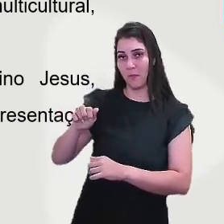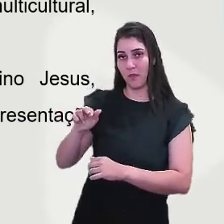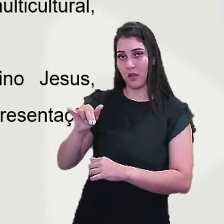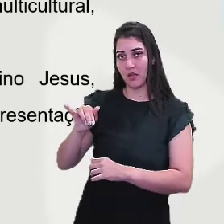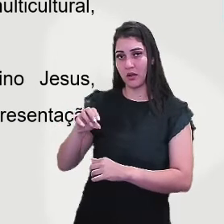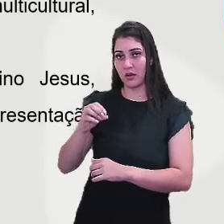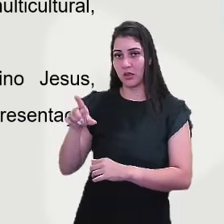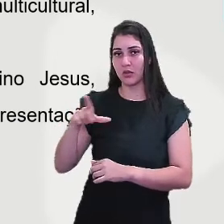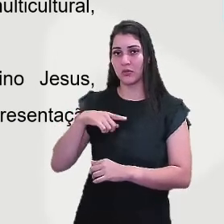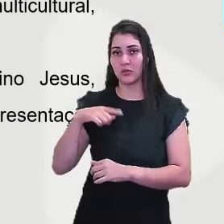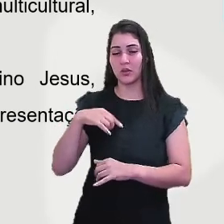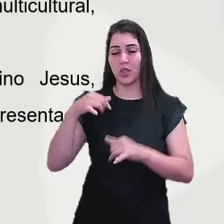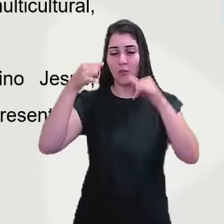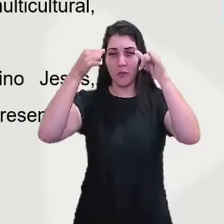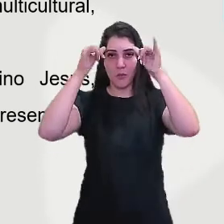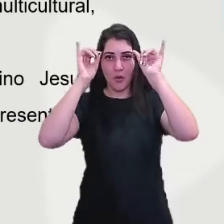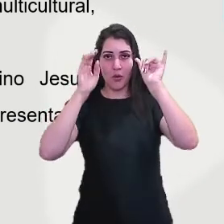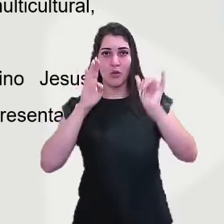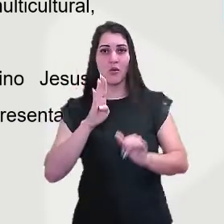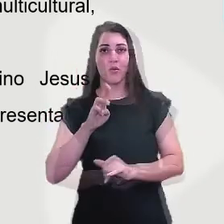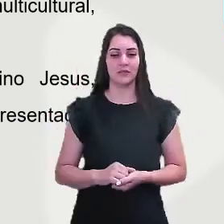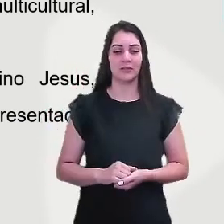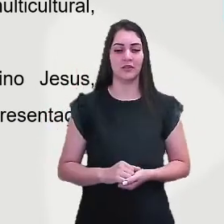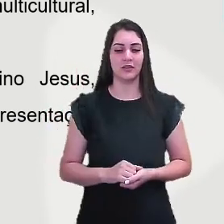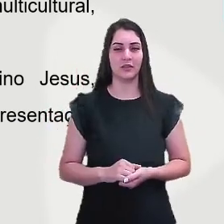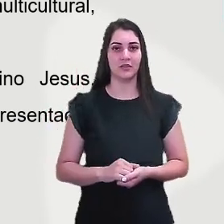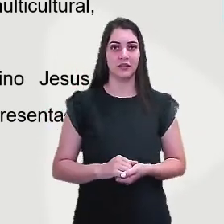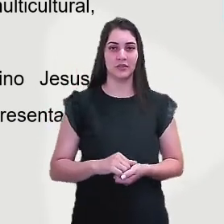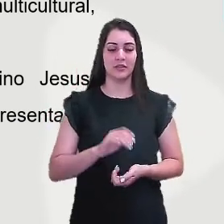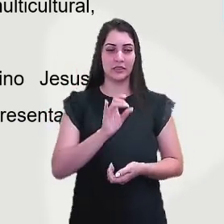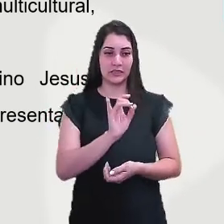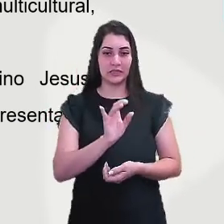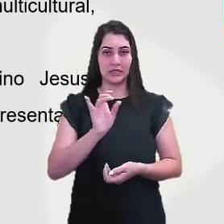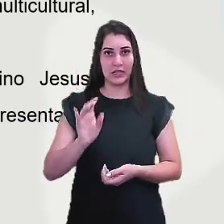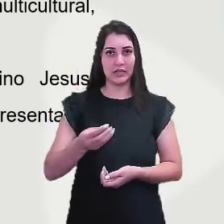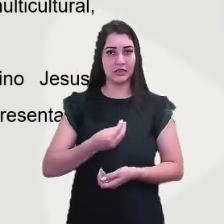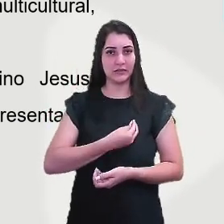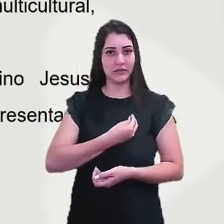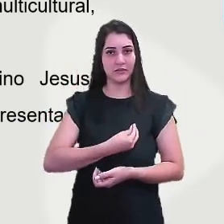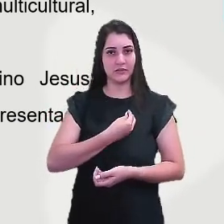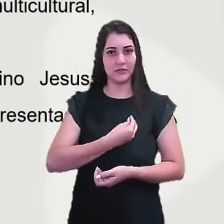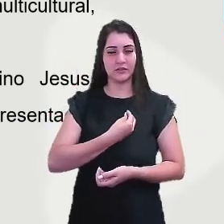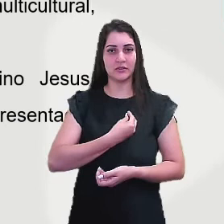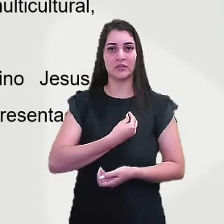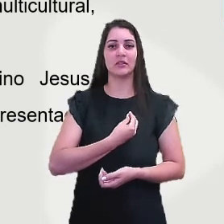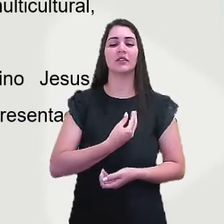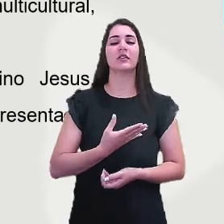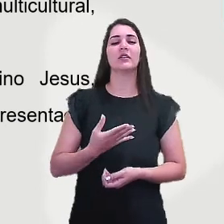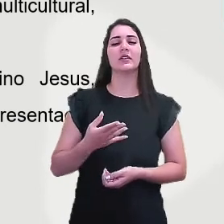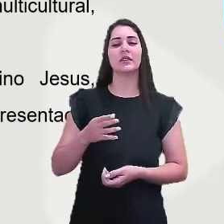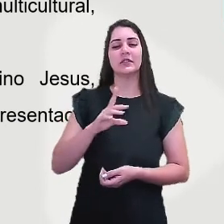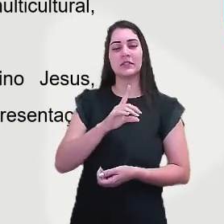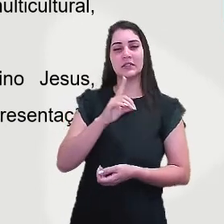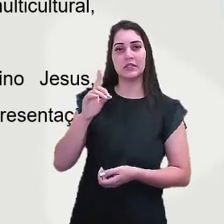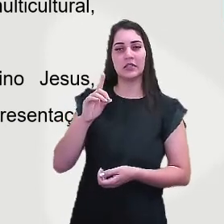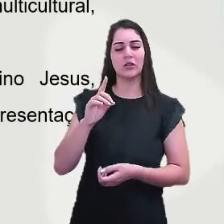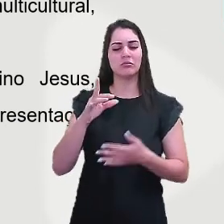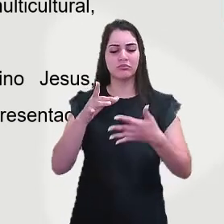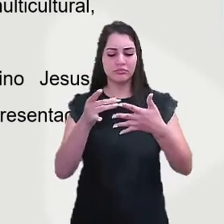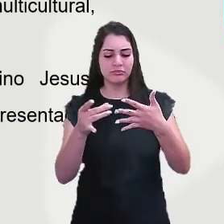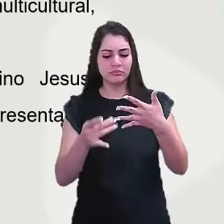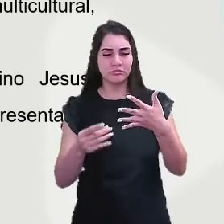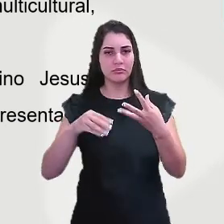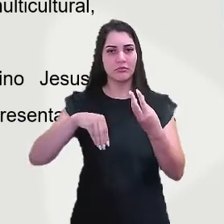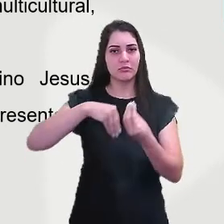as características de lá. Como eu citei, né? Cada um vai vivenciar essa data, mas cada um com a sua peculiaridade, misturando,